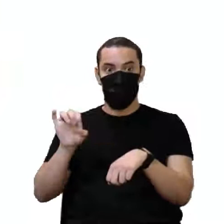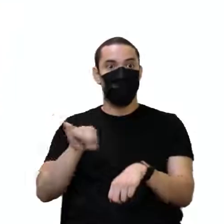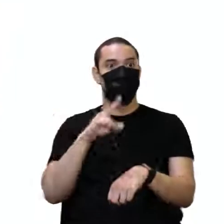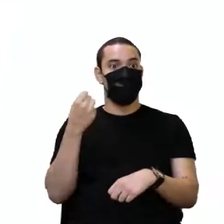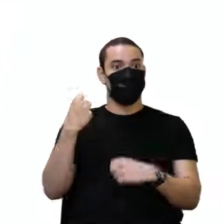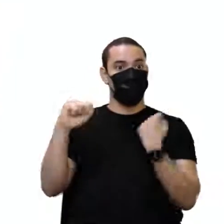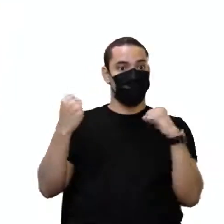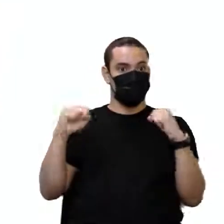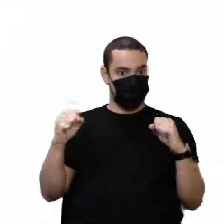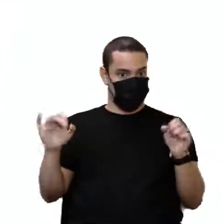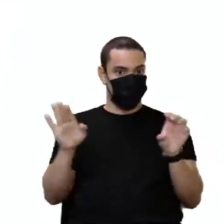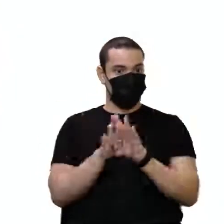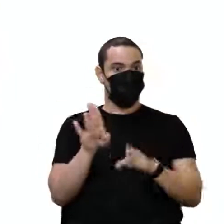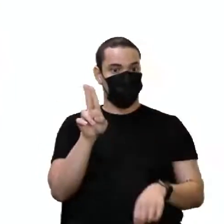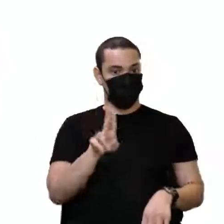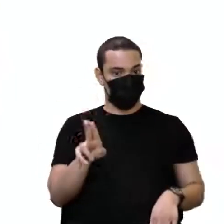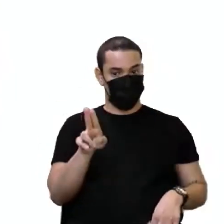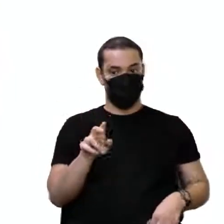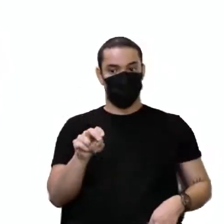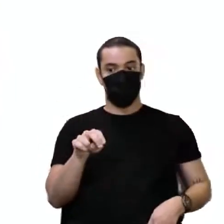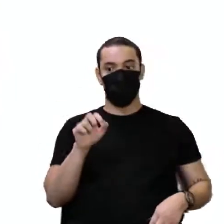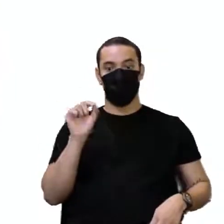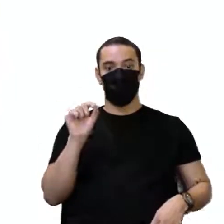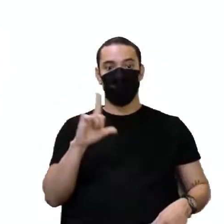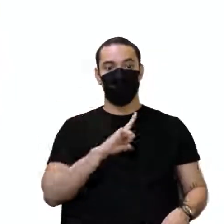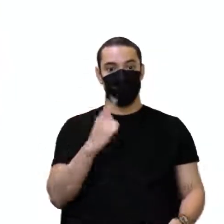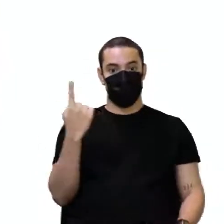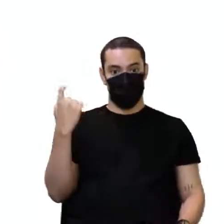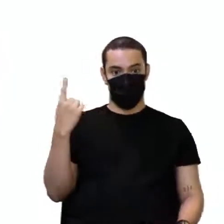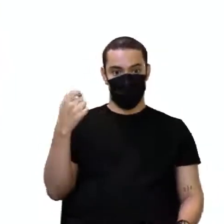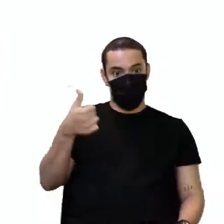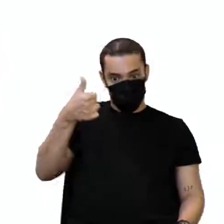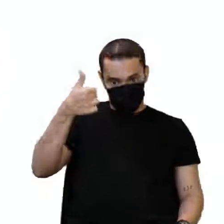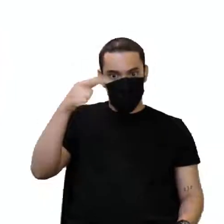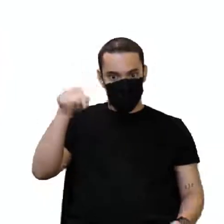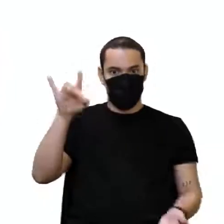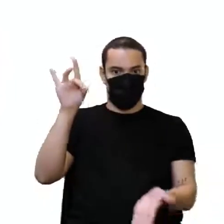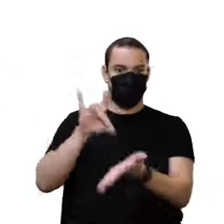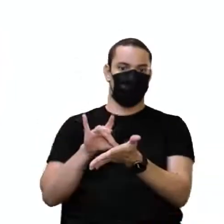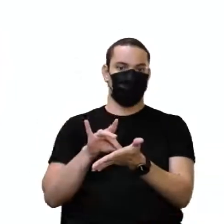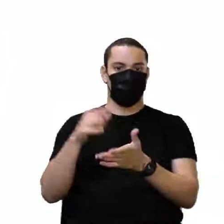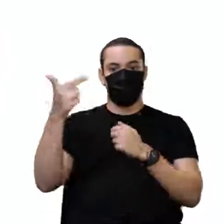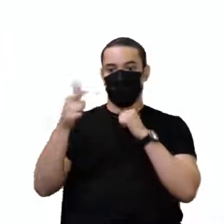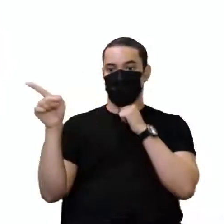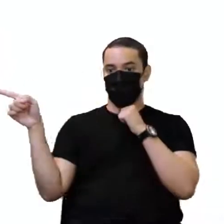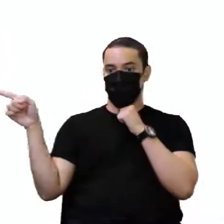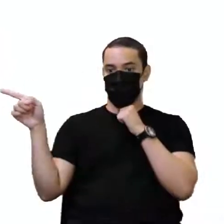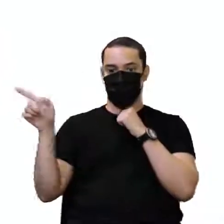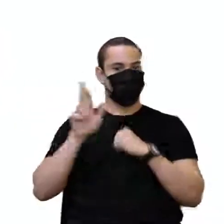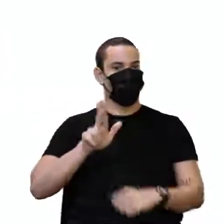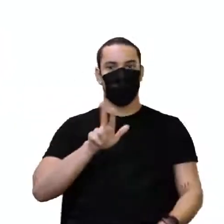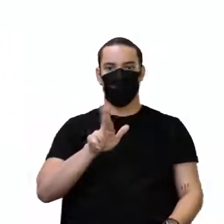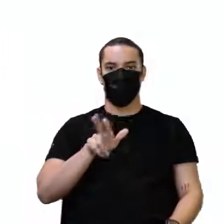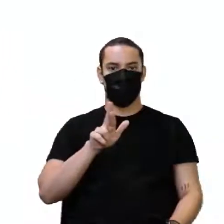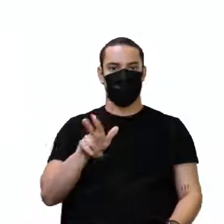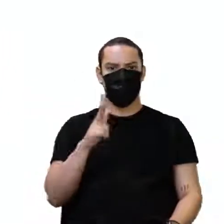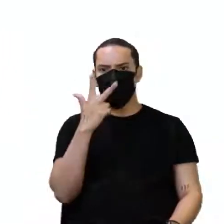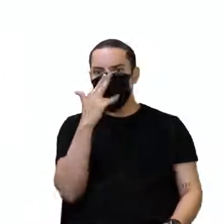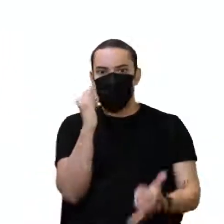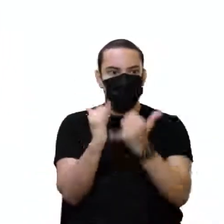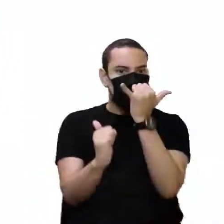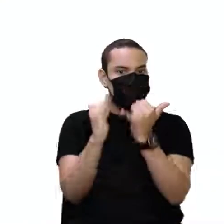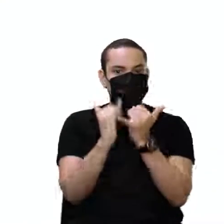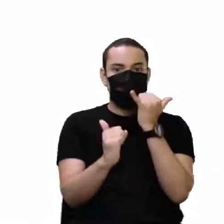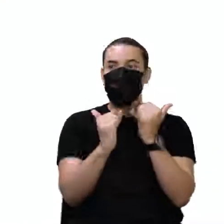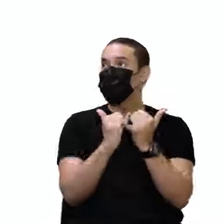se defender de seus predadores. Então, aqui a gente tem uma vespa na figura 1 e um inseto, tá? Que